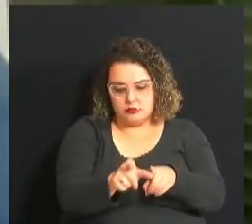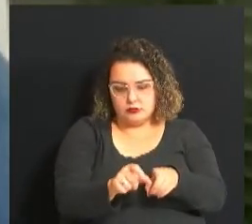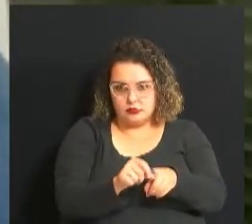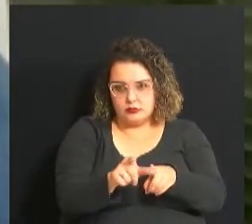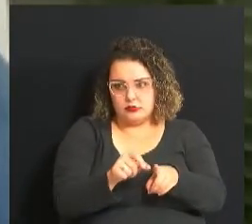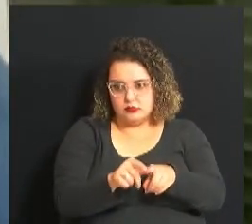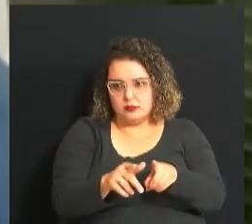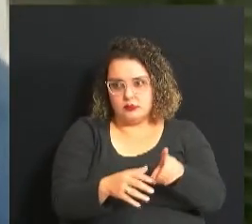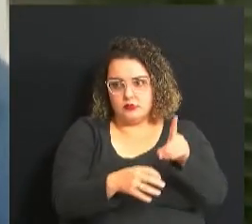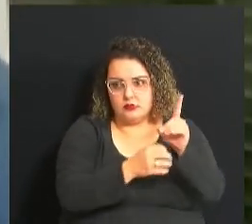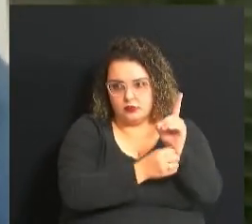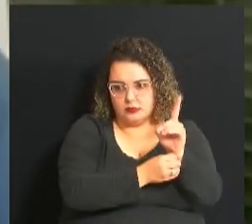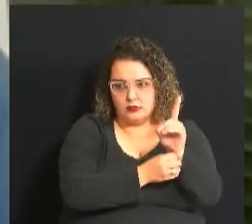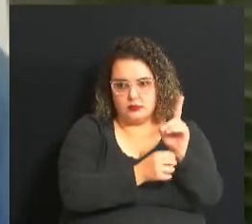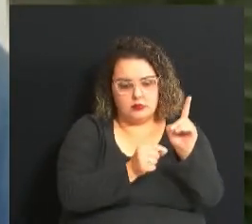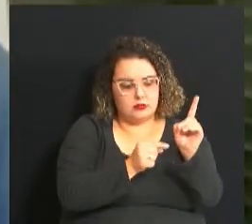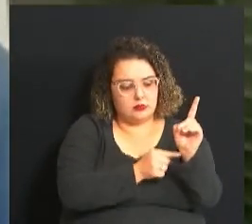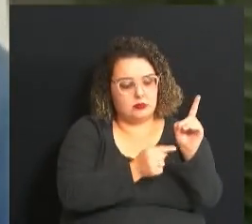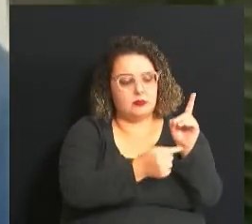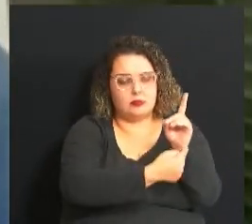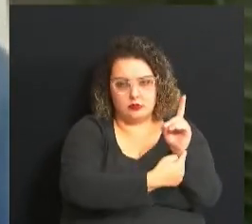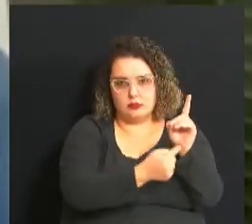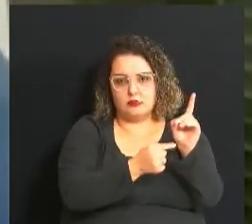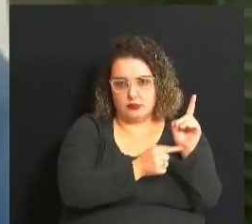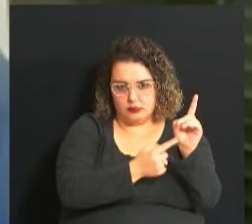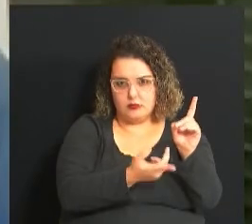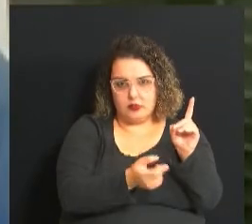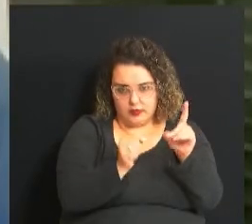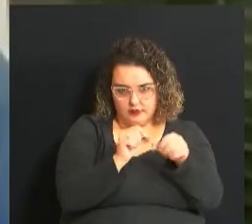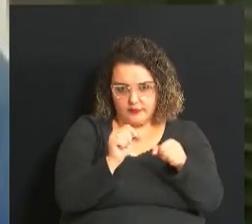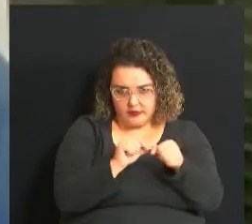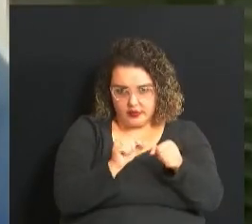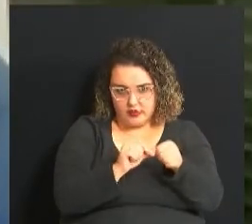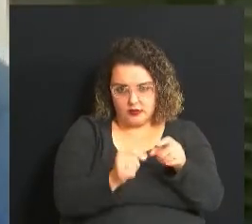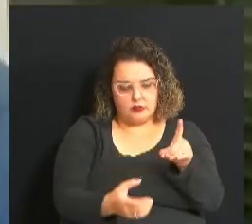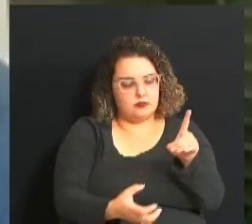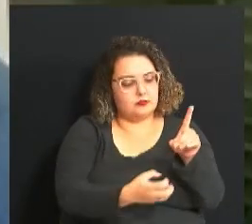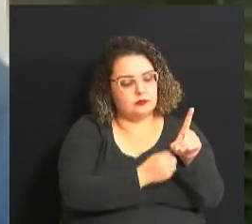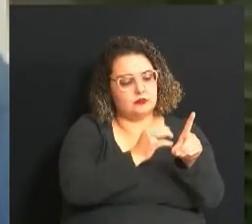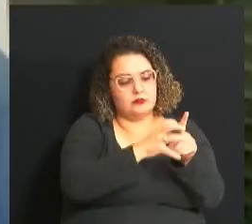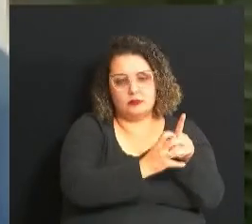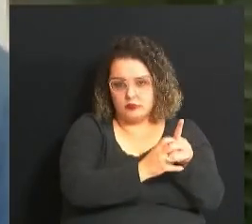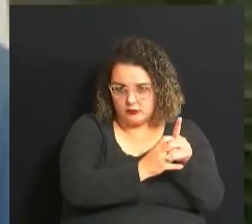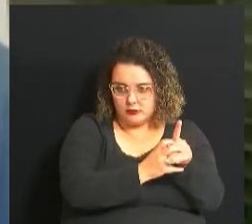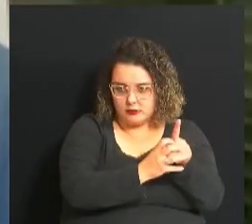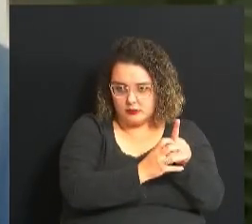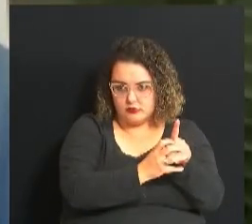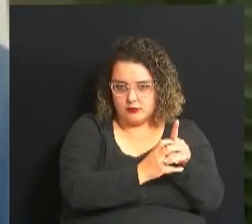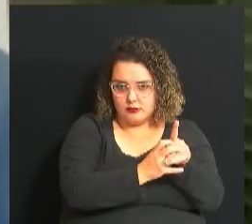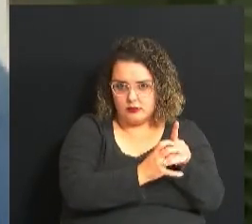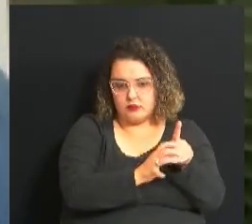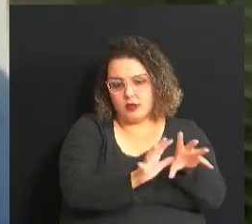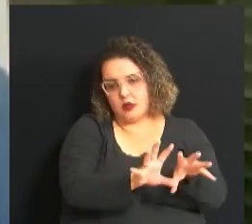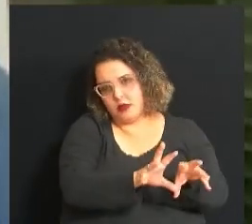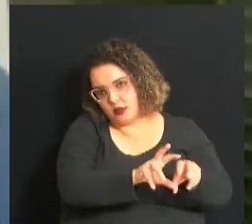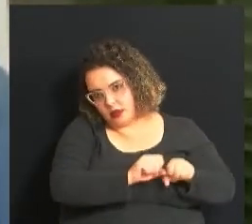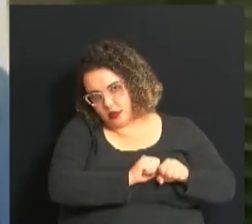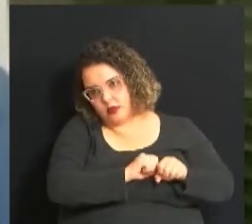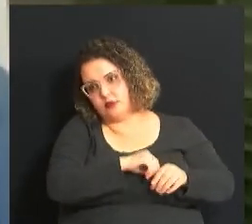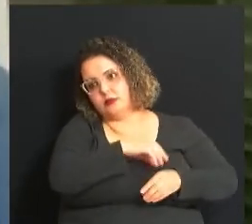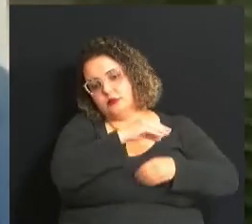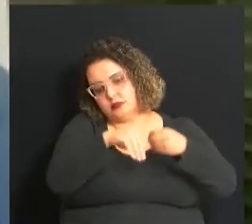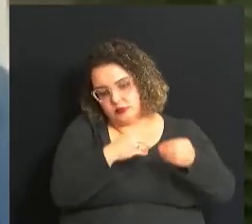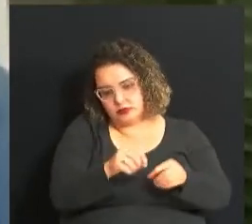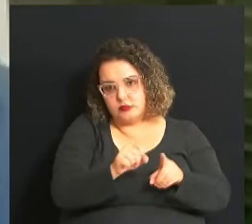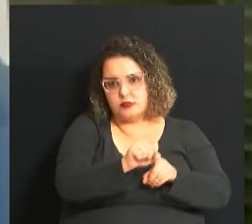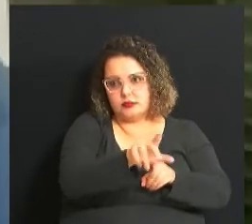Isso é feito dos 2 lados, obviamente. Ele vai ficar acumulado no testículo e o organismo absorve esses espermatozoides